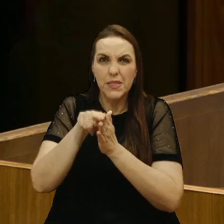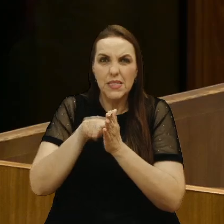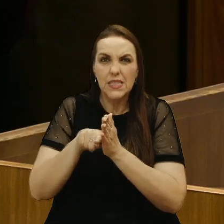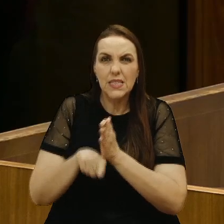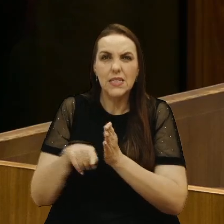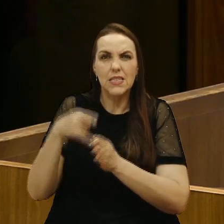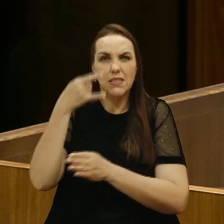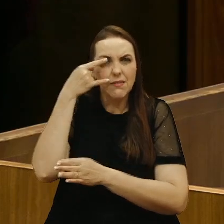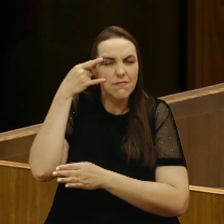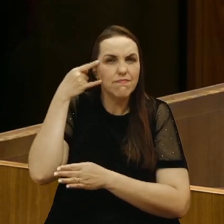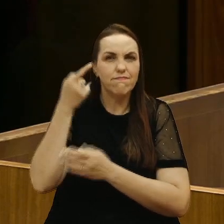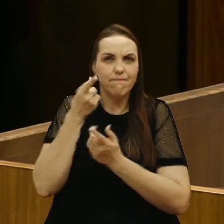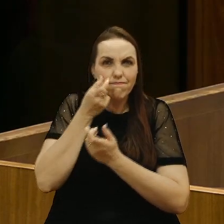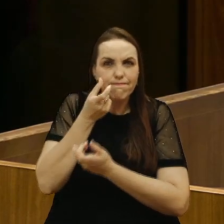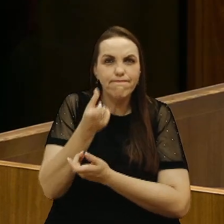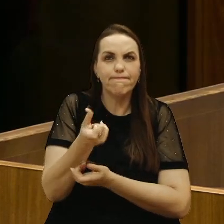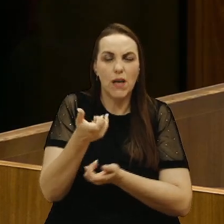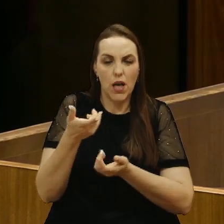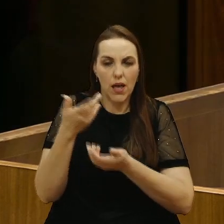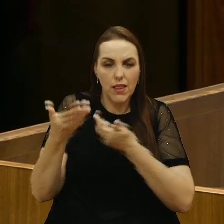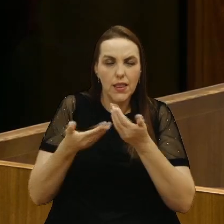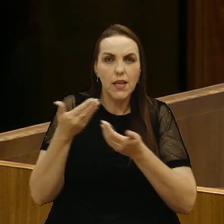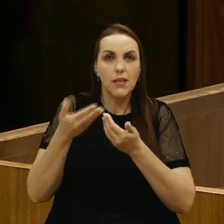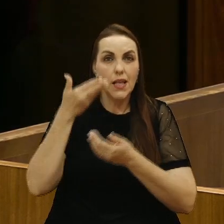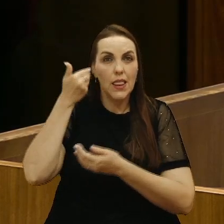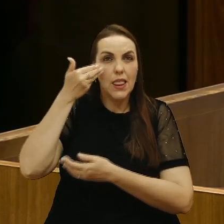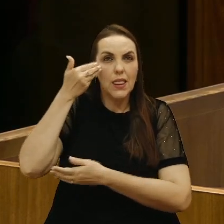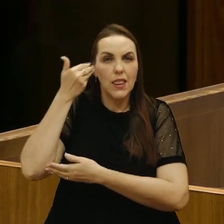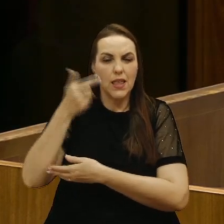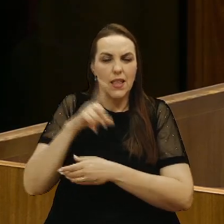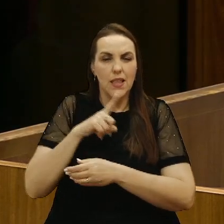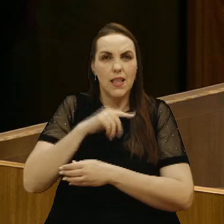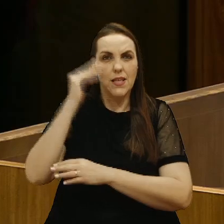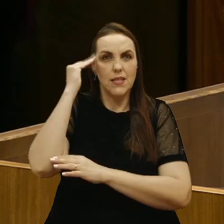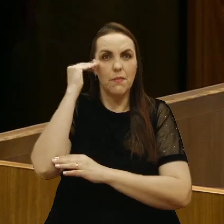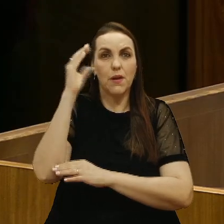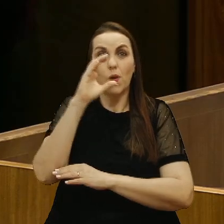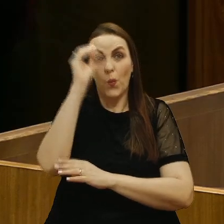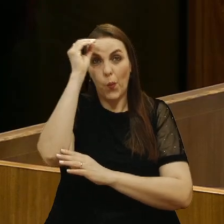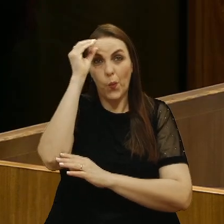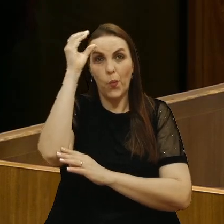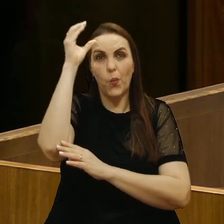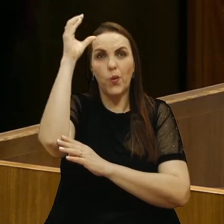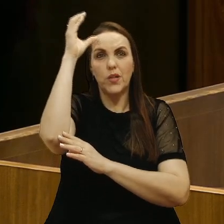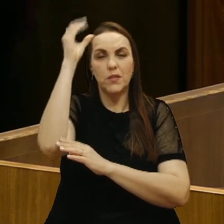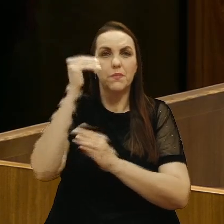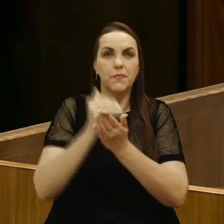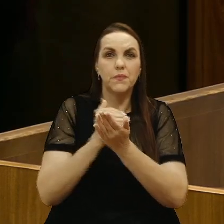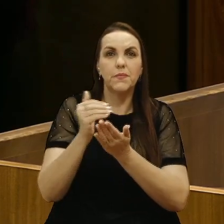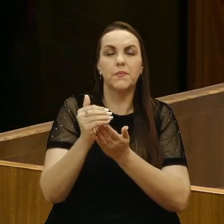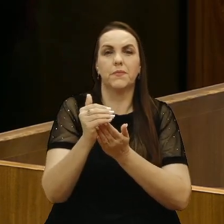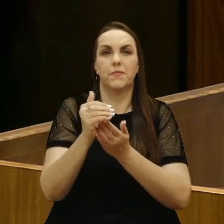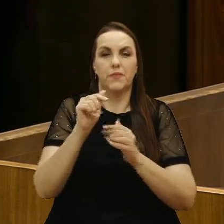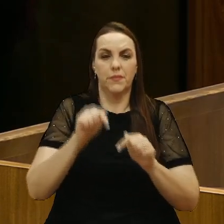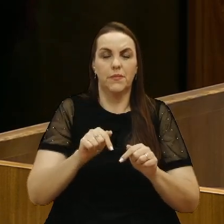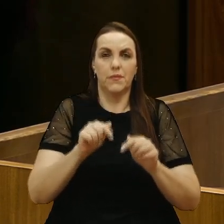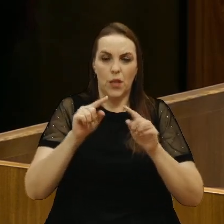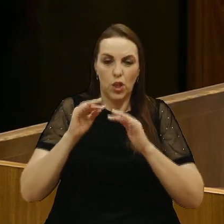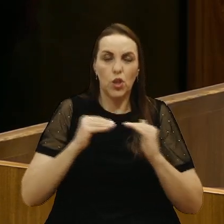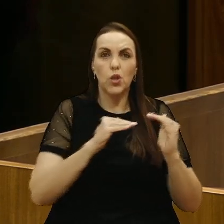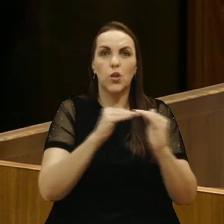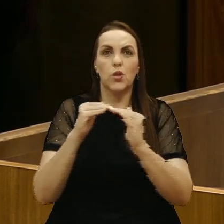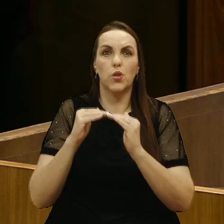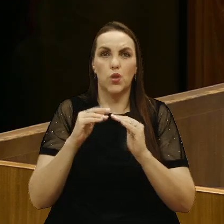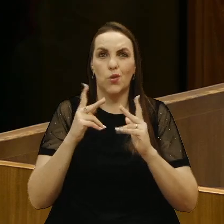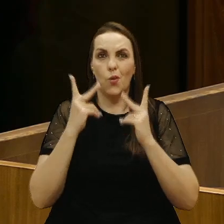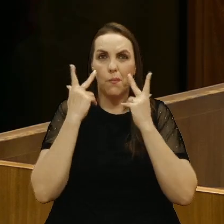busca conhecer e que busca sempre o conhecimento a partir de um ponto de partida comum, quais